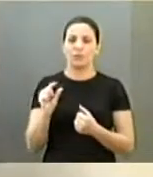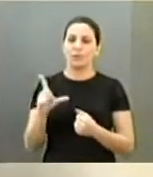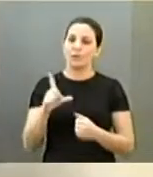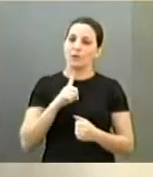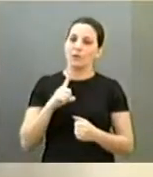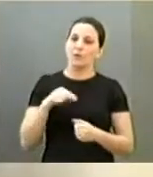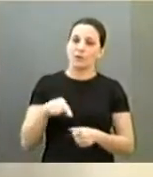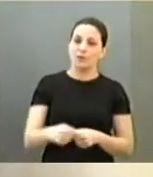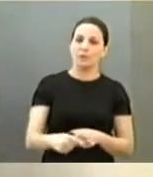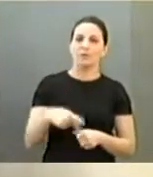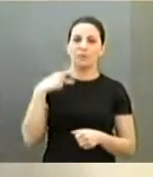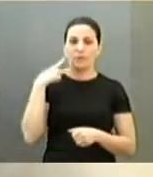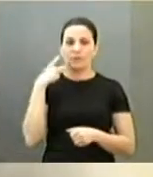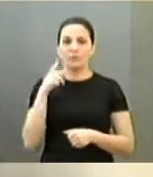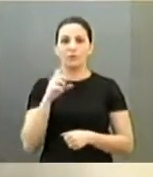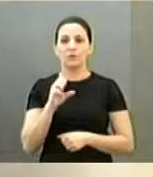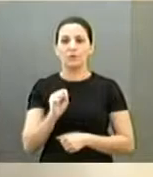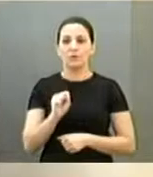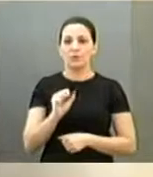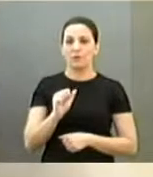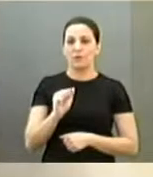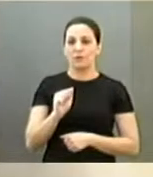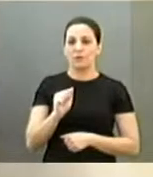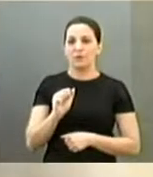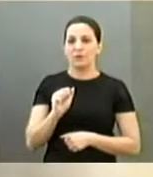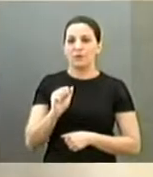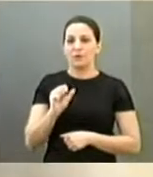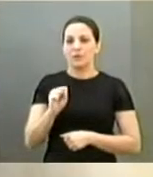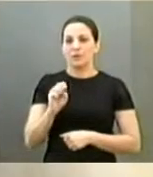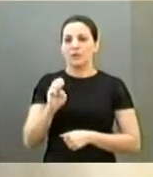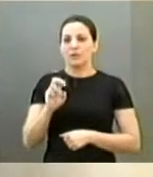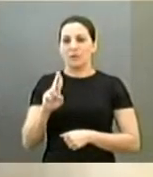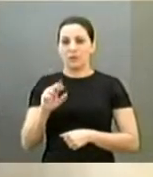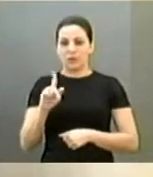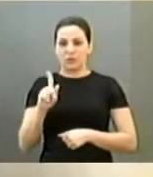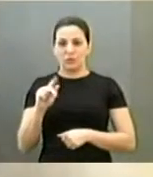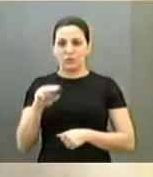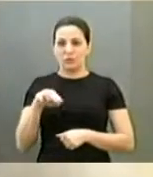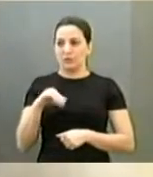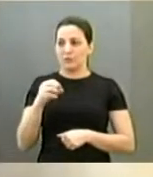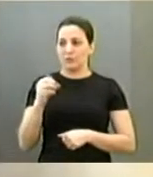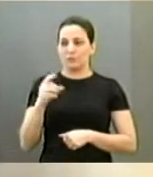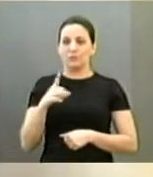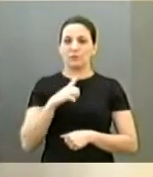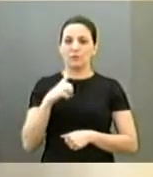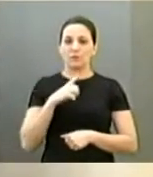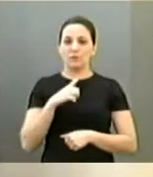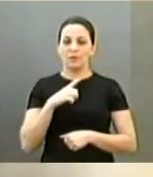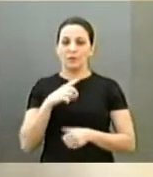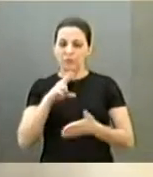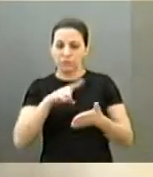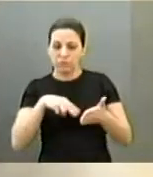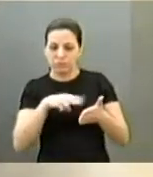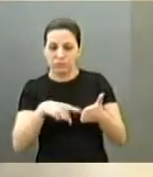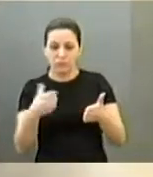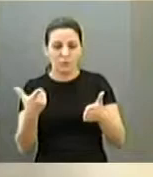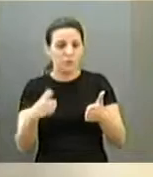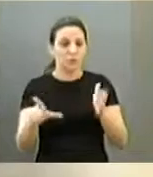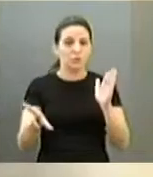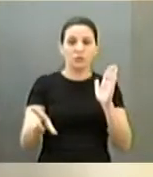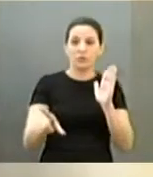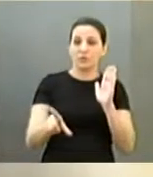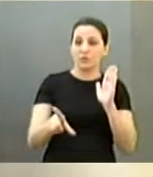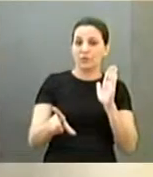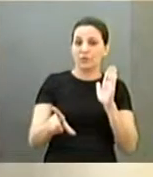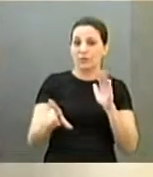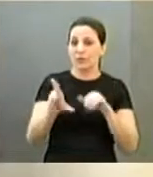na época foi o vereador Serginho, que tentou colocar uma lei aqui. Mas nós tivemos o parecer de inconstitucionalidade do IBAN e